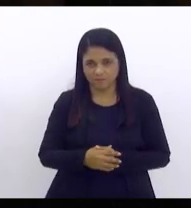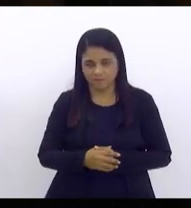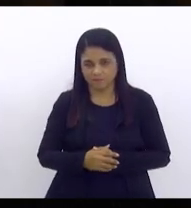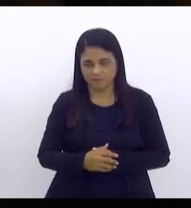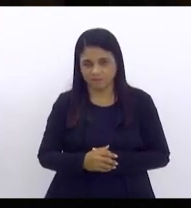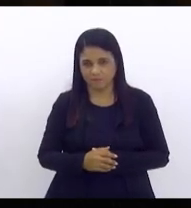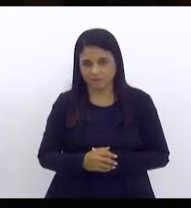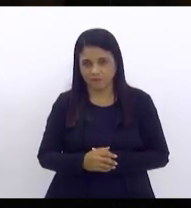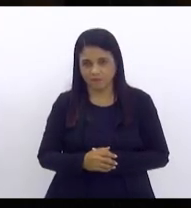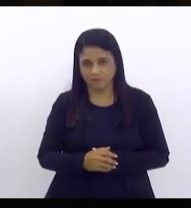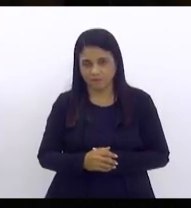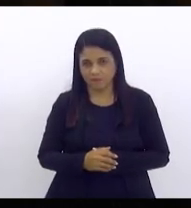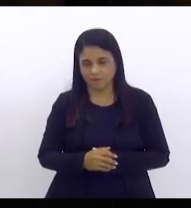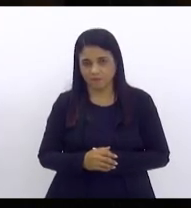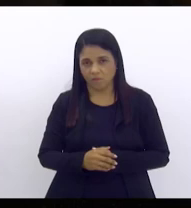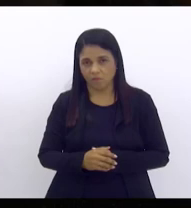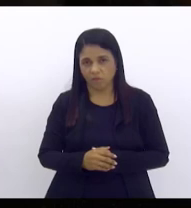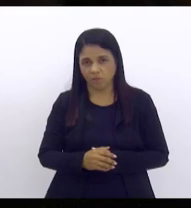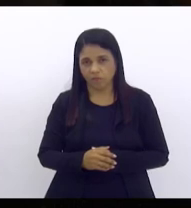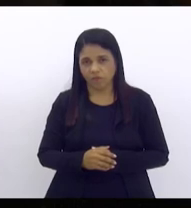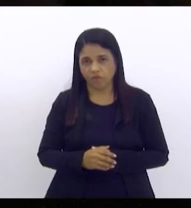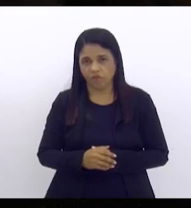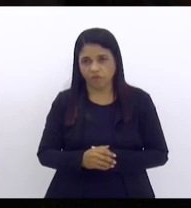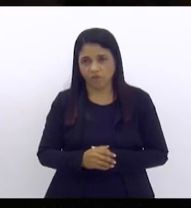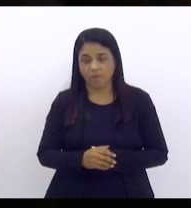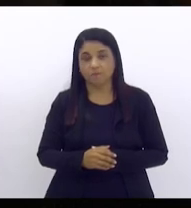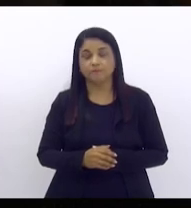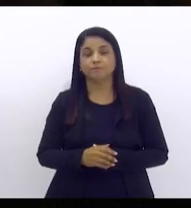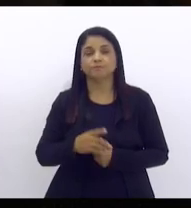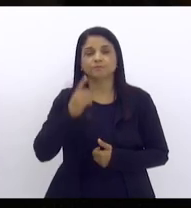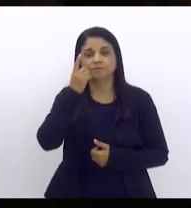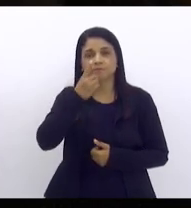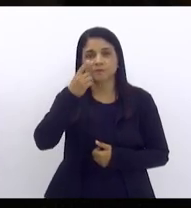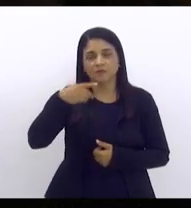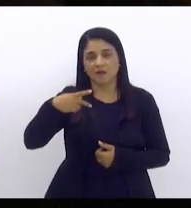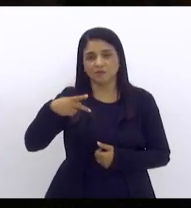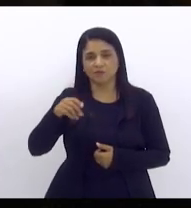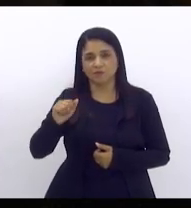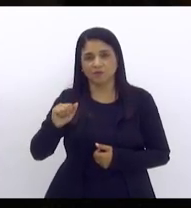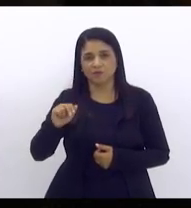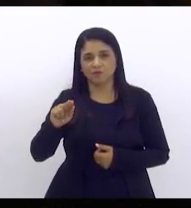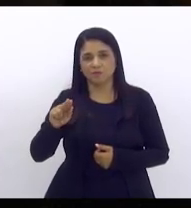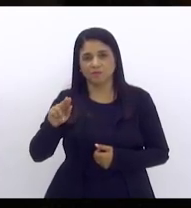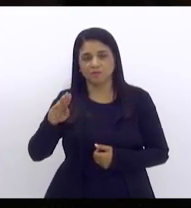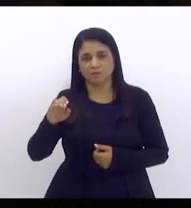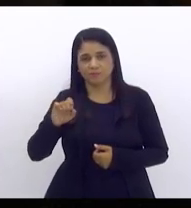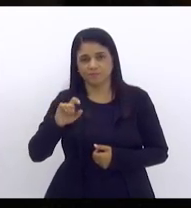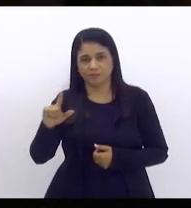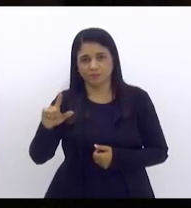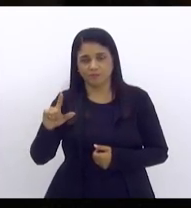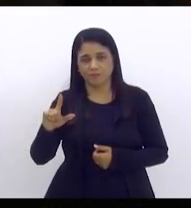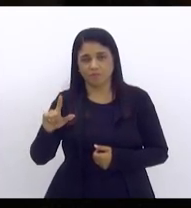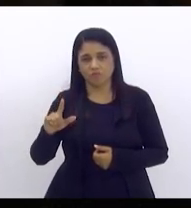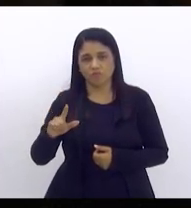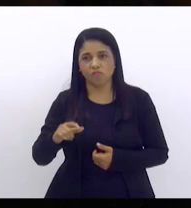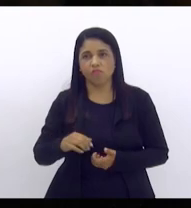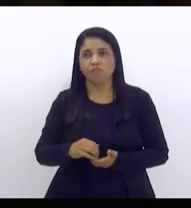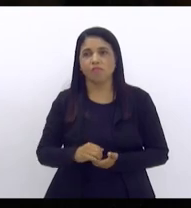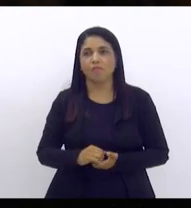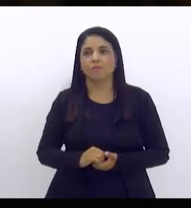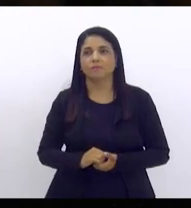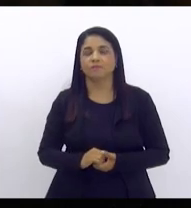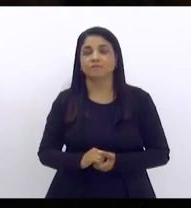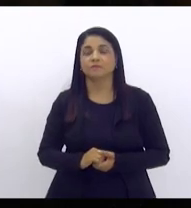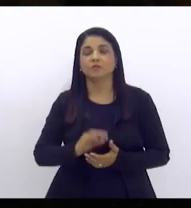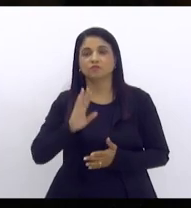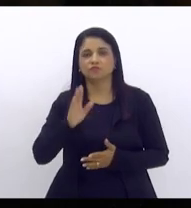Atos ilegais. Deputado Poubel, eu já usei muito esse rótulo da máfia